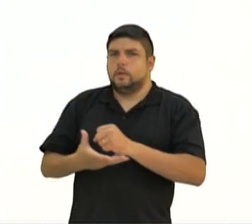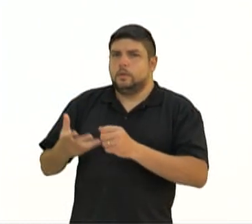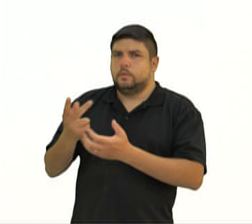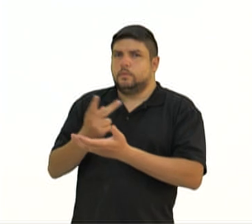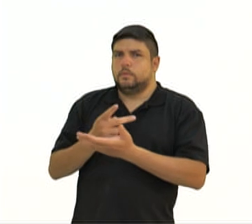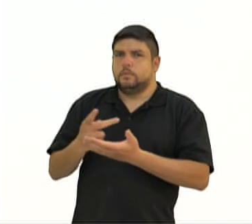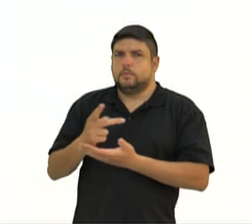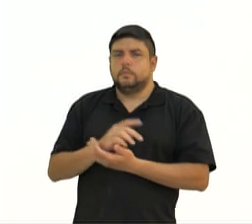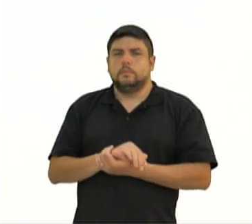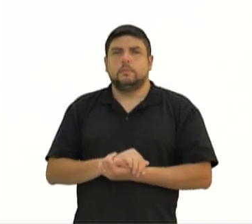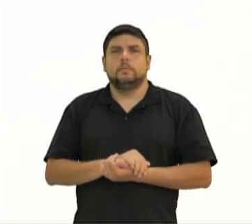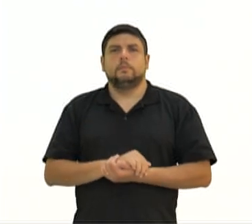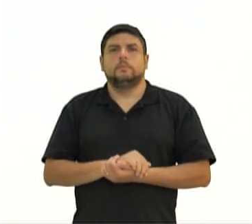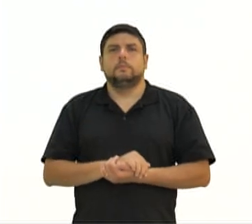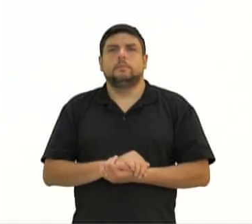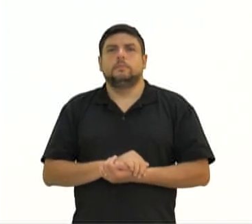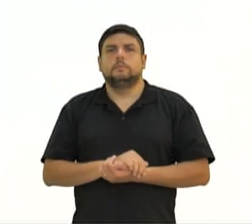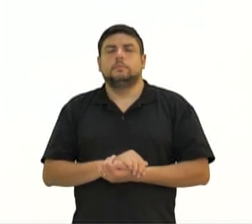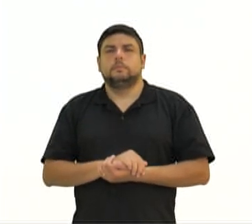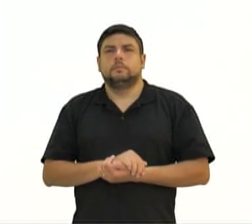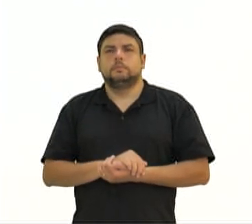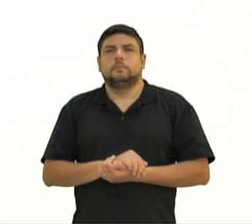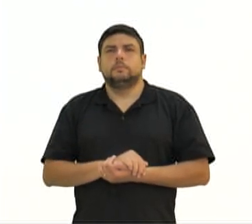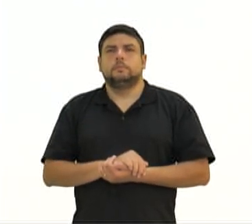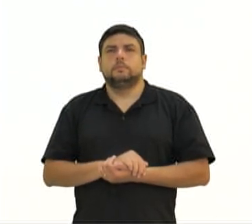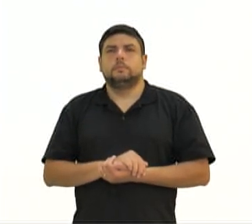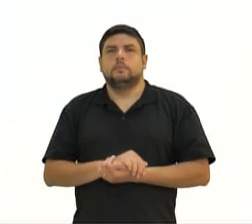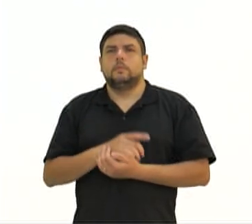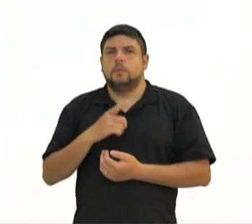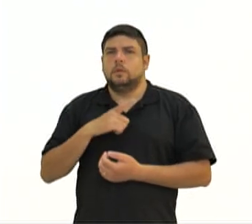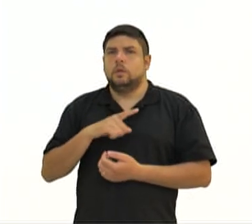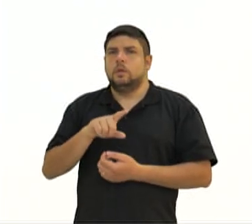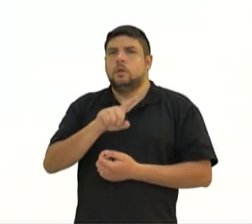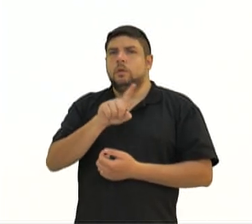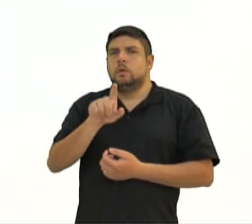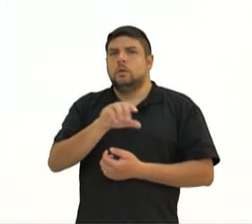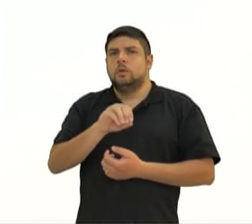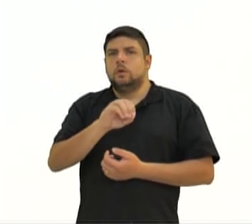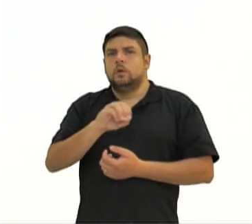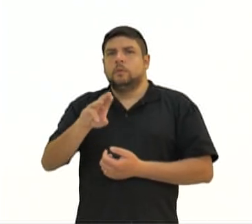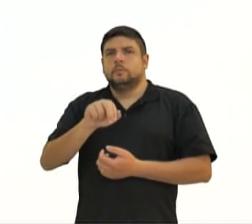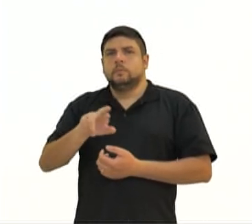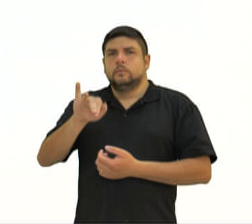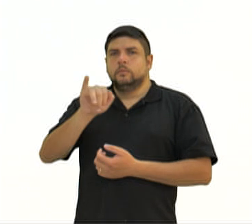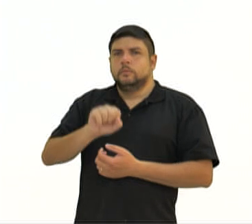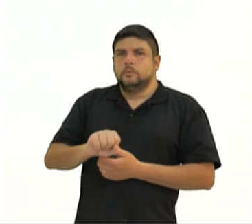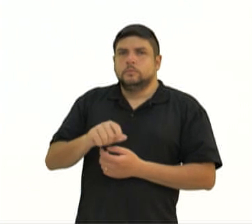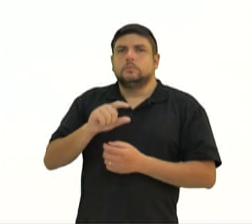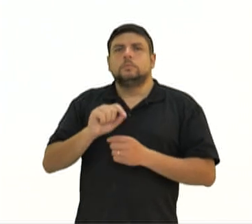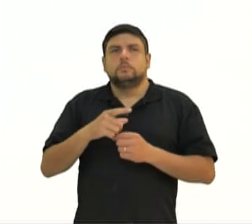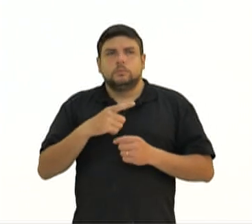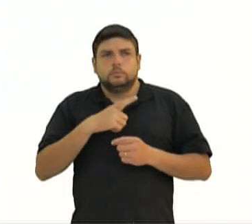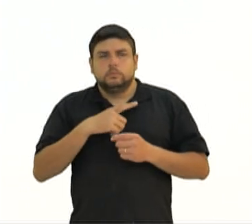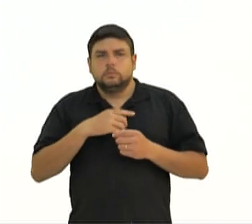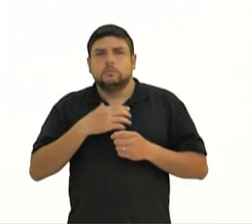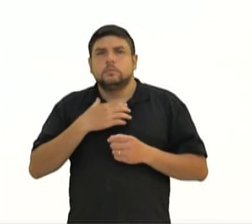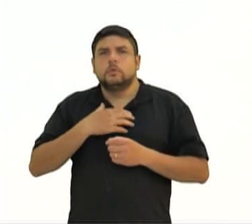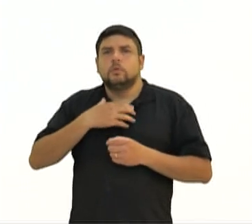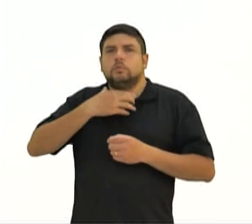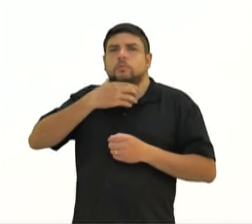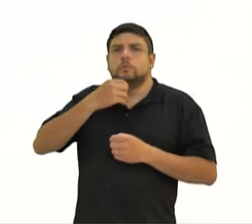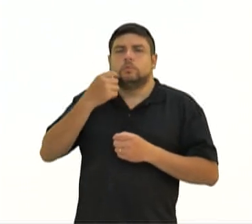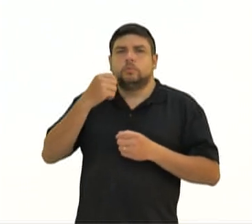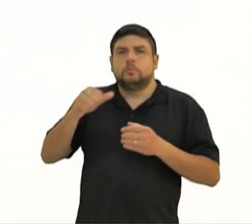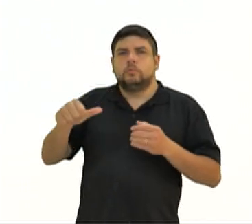desenho. Aqui nós temos os zoomorfos com gargalo, né? Lembram lá os zoomorfos, que são